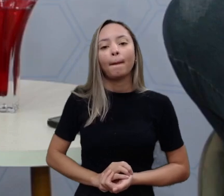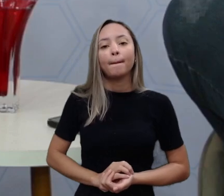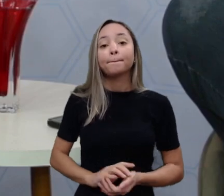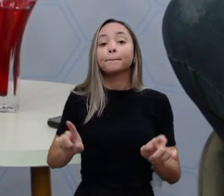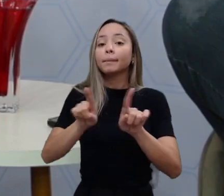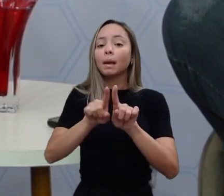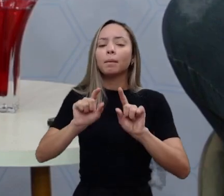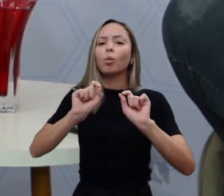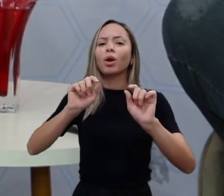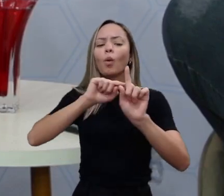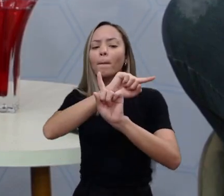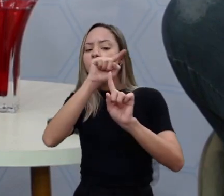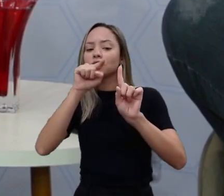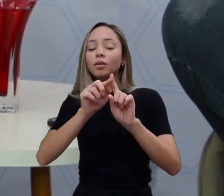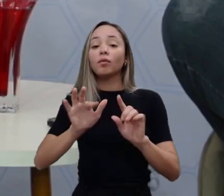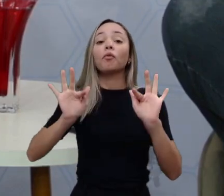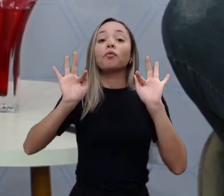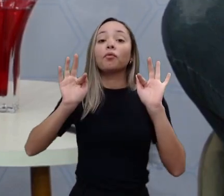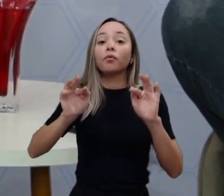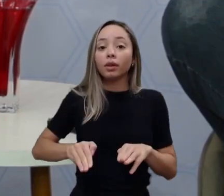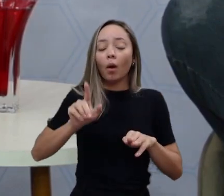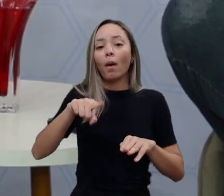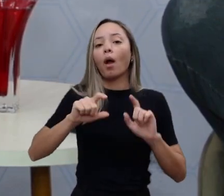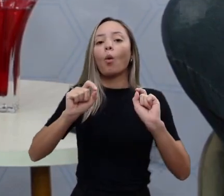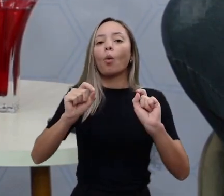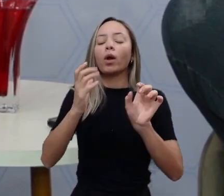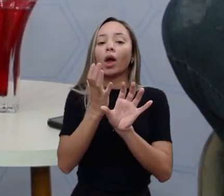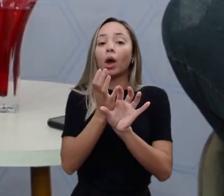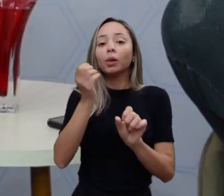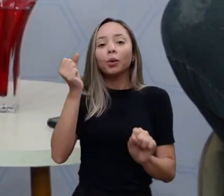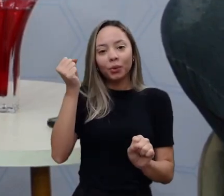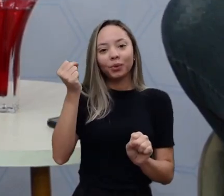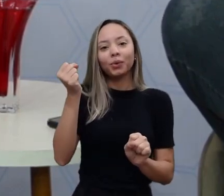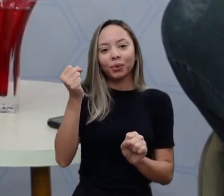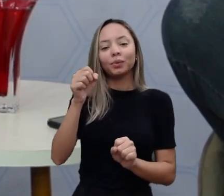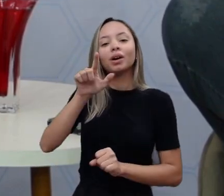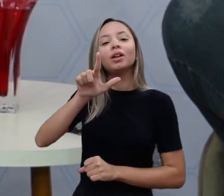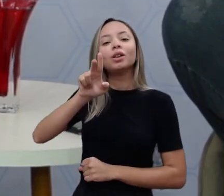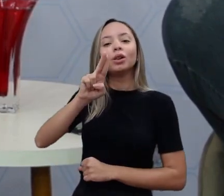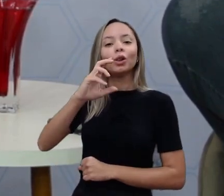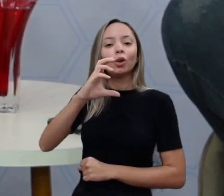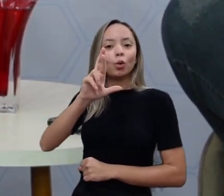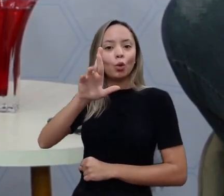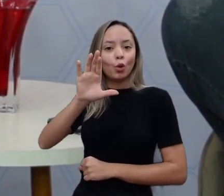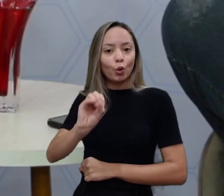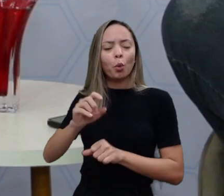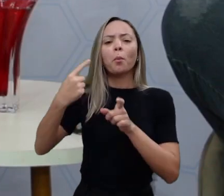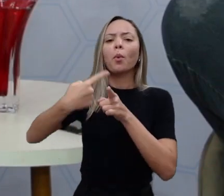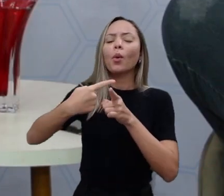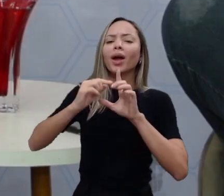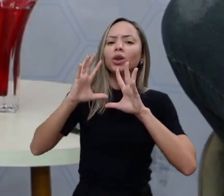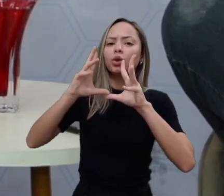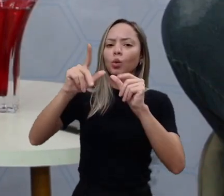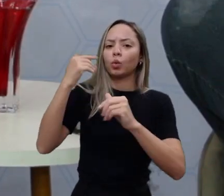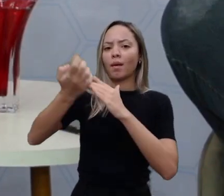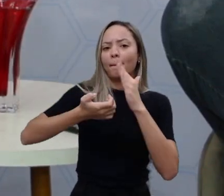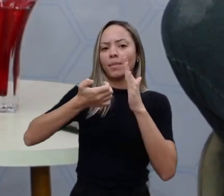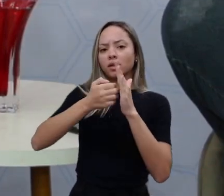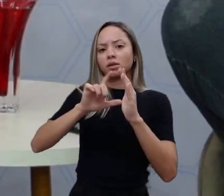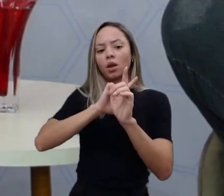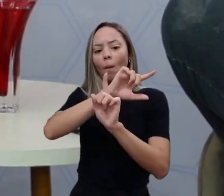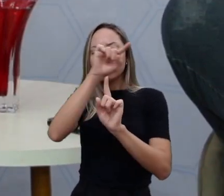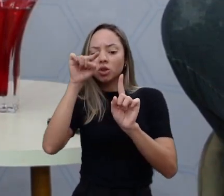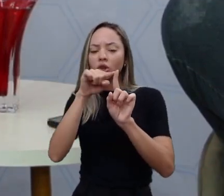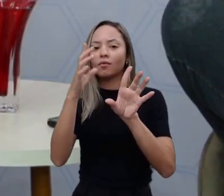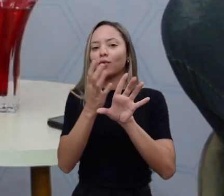e o objetivo final que seja o lucro, porque toda atividade empresarial ela tem um objetivo fim que é lucrar. Por